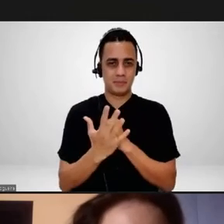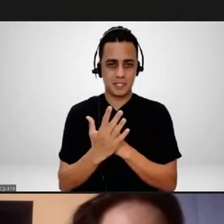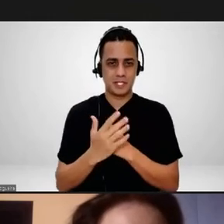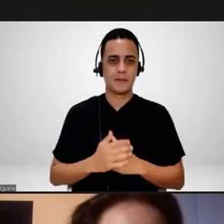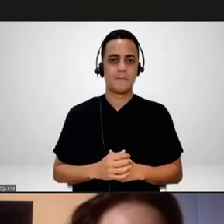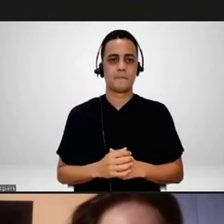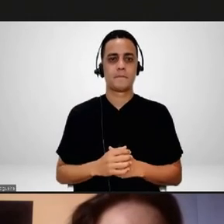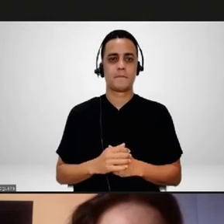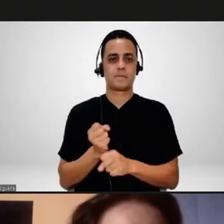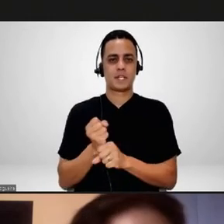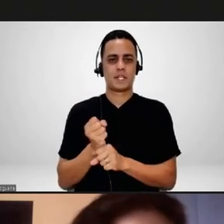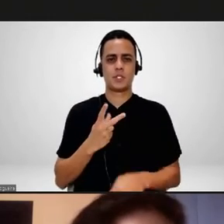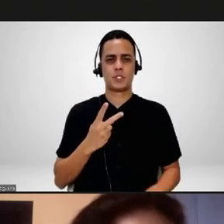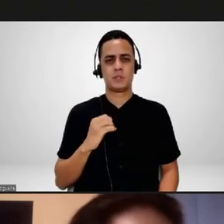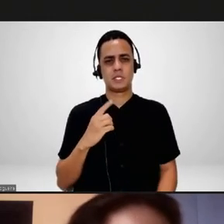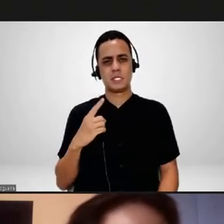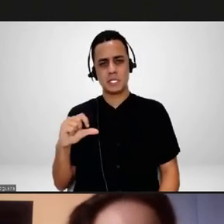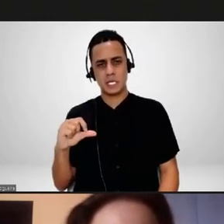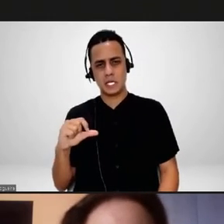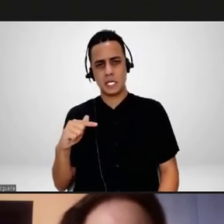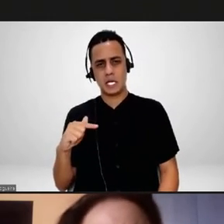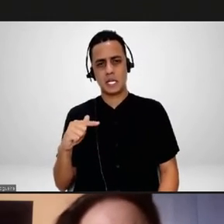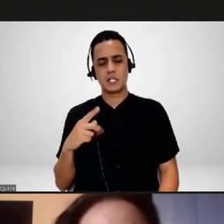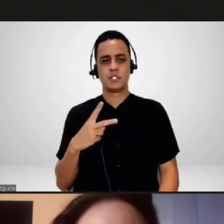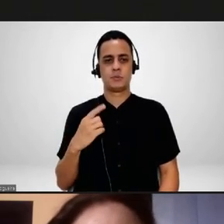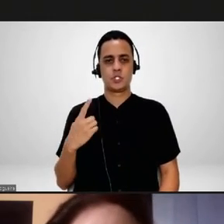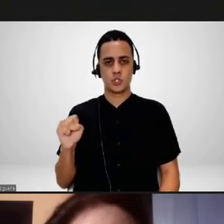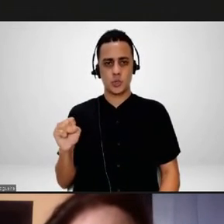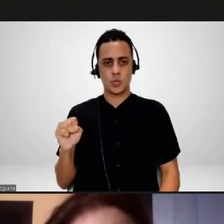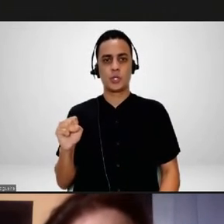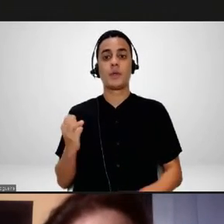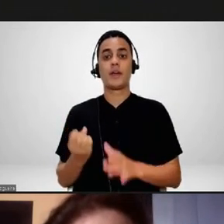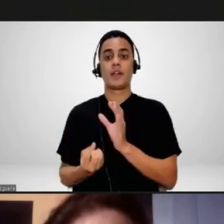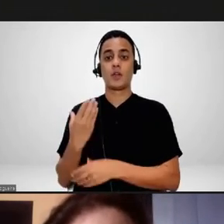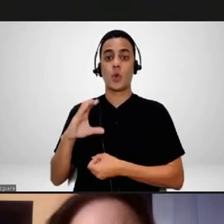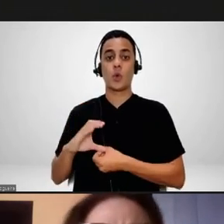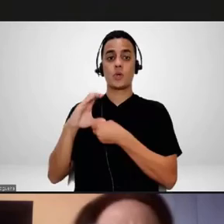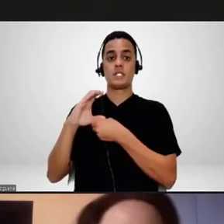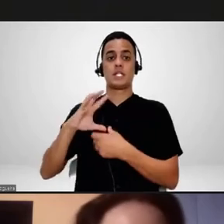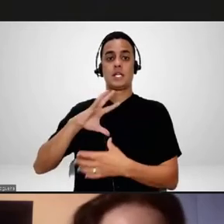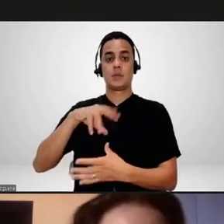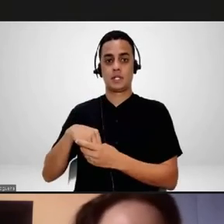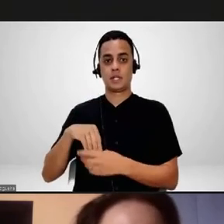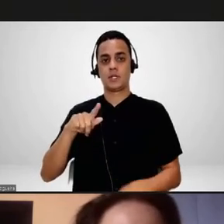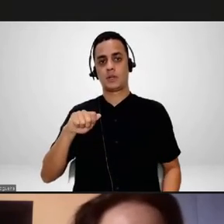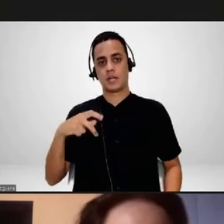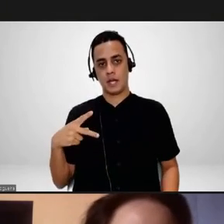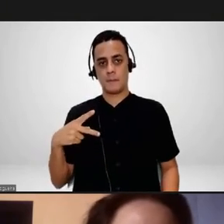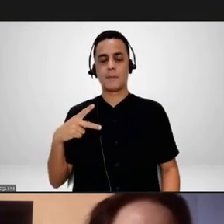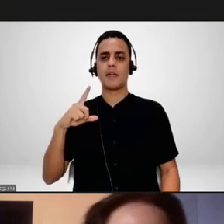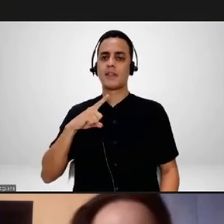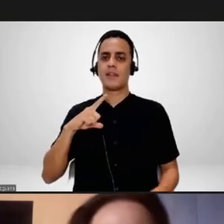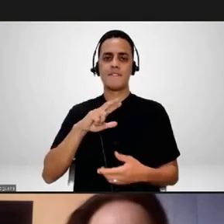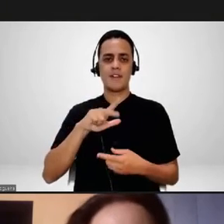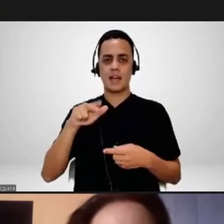em 2017, 2018, mais ou menos, foi criado um conselho dentro da GAP, com diferentes